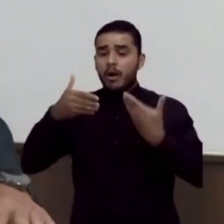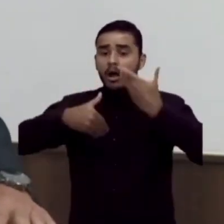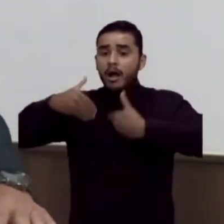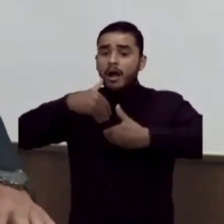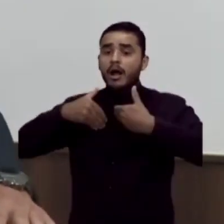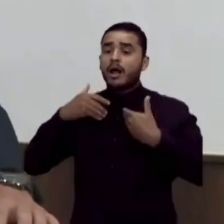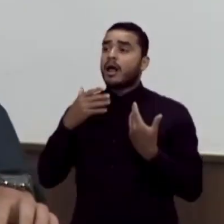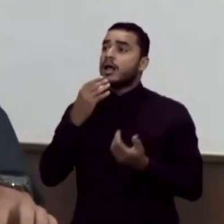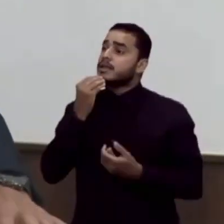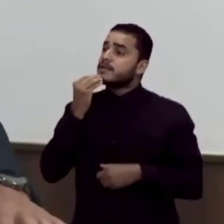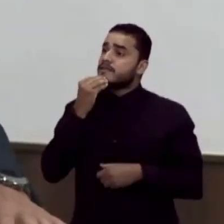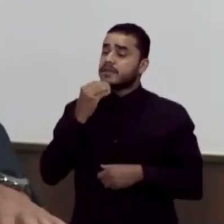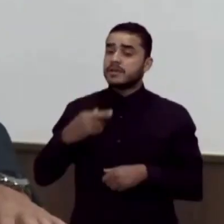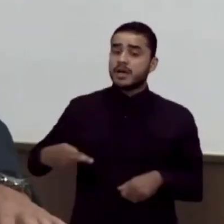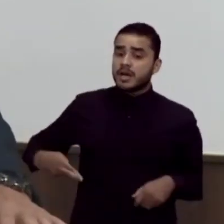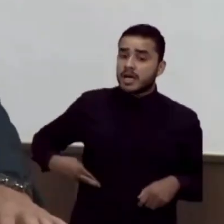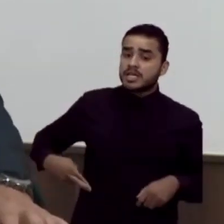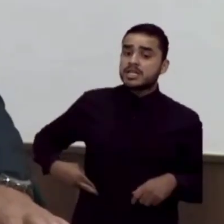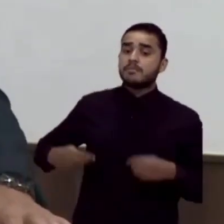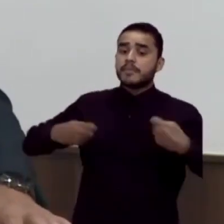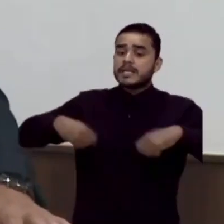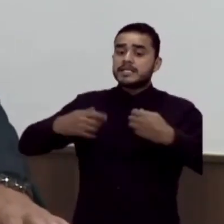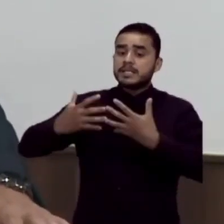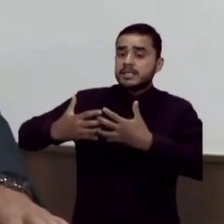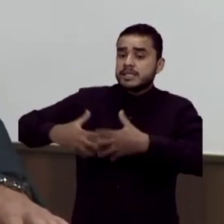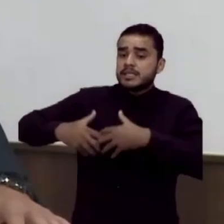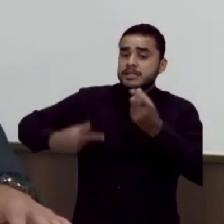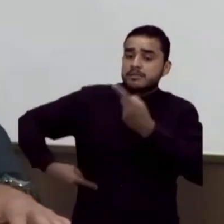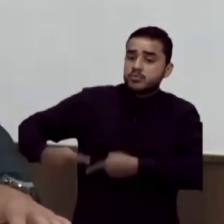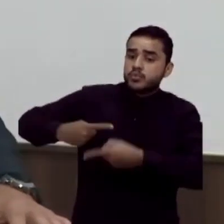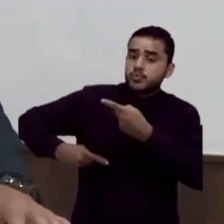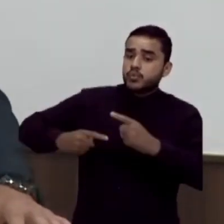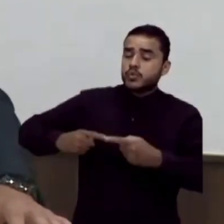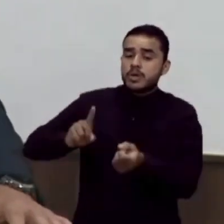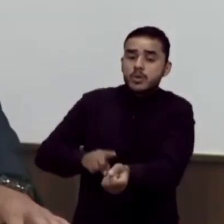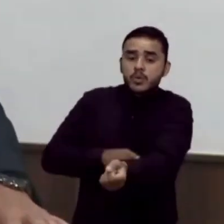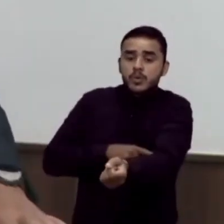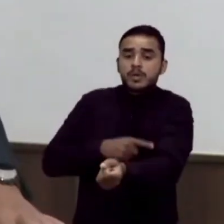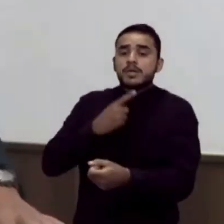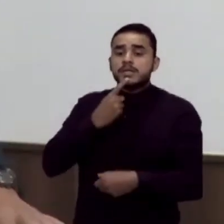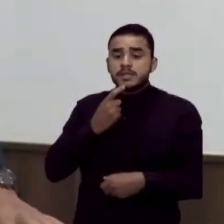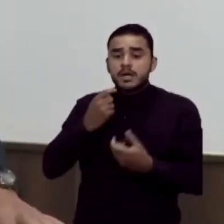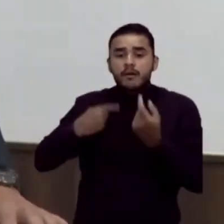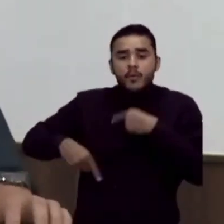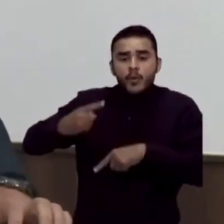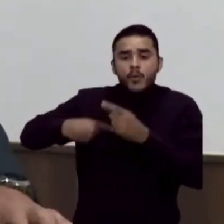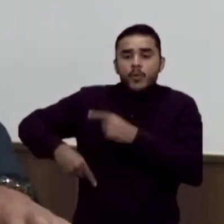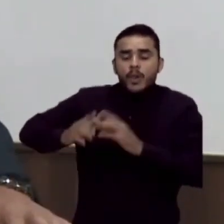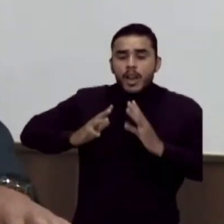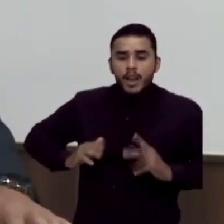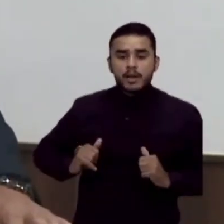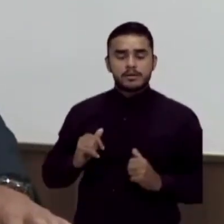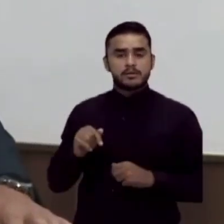sua diásis que é o que mantém eles vivos já foi acionado Ministério Público Federal ministério público